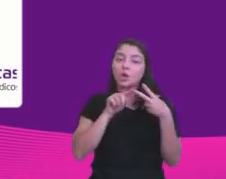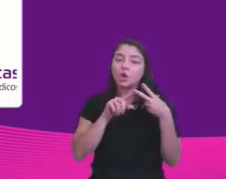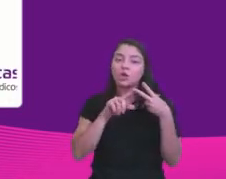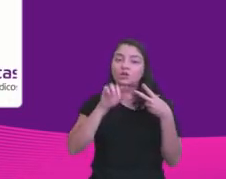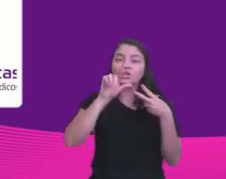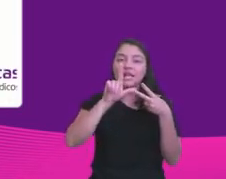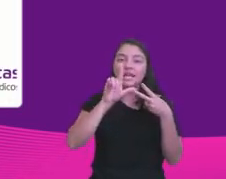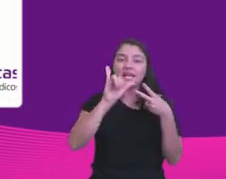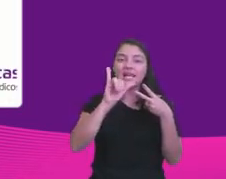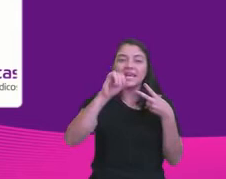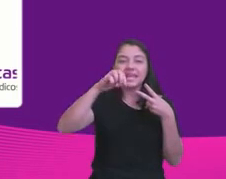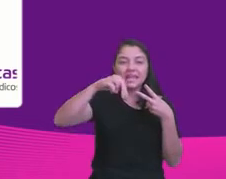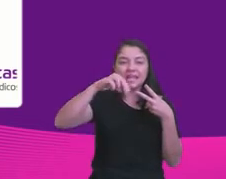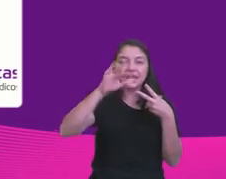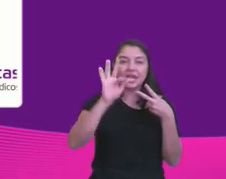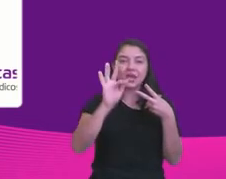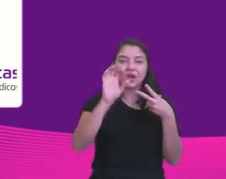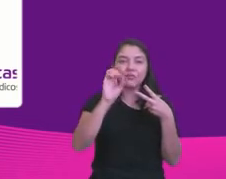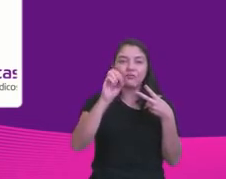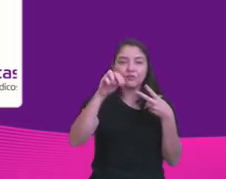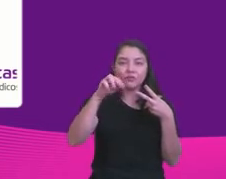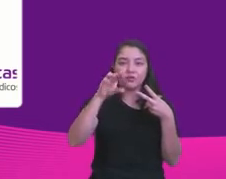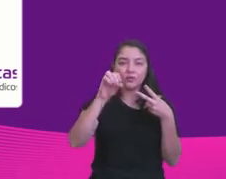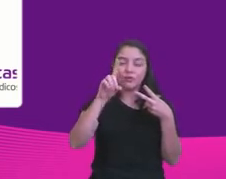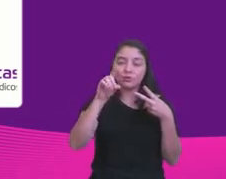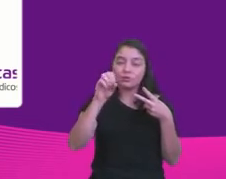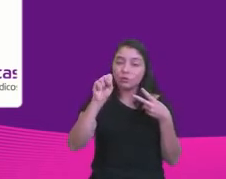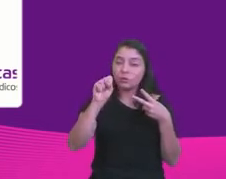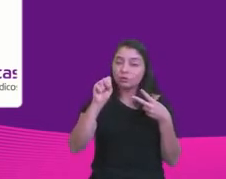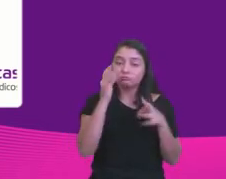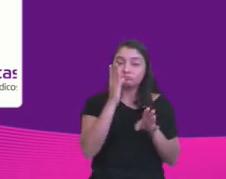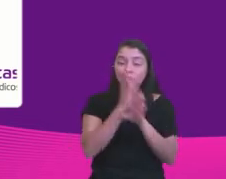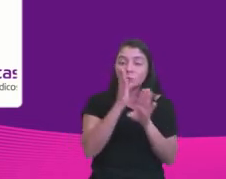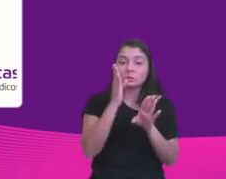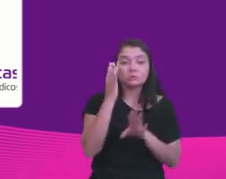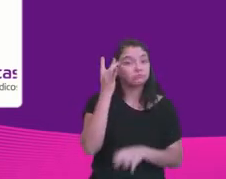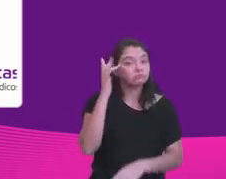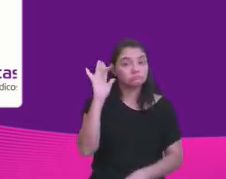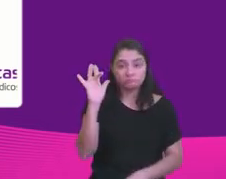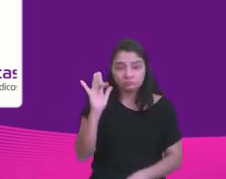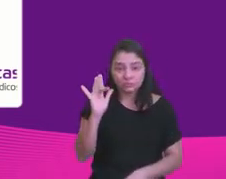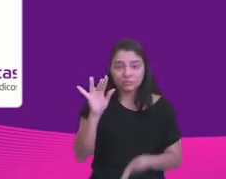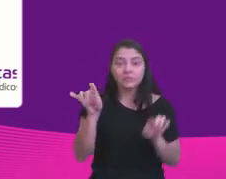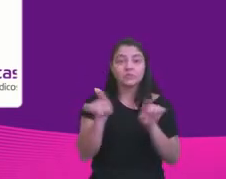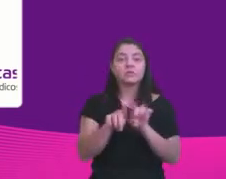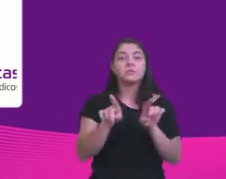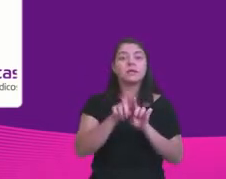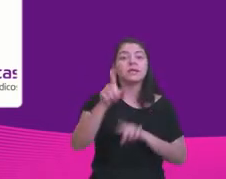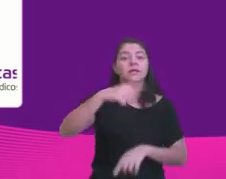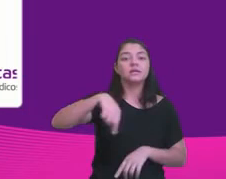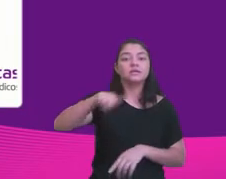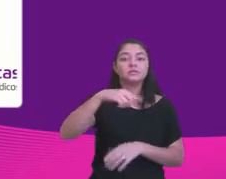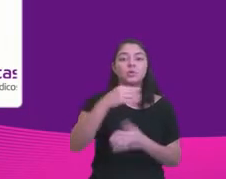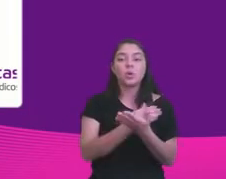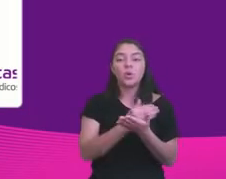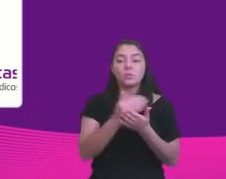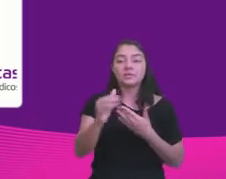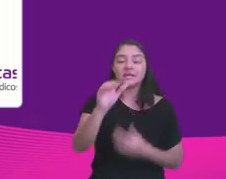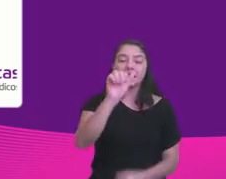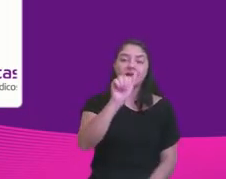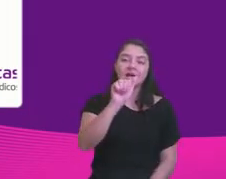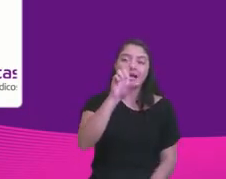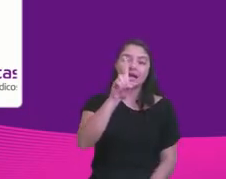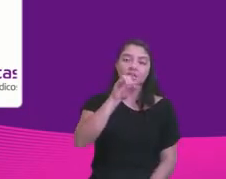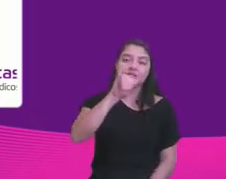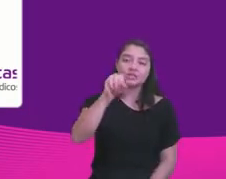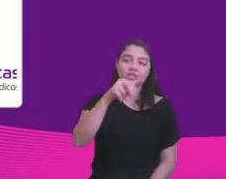A gente discutiu em equipe multidisciplinar iniciar, né, o adjuvância total no modelo do Rapido Trial,